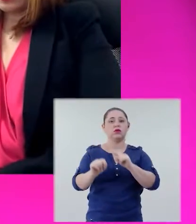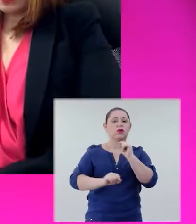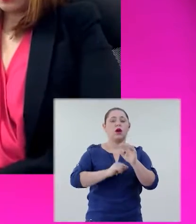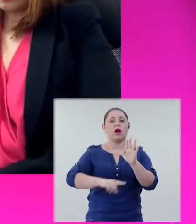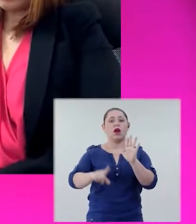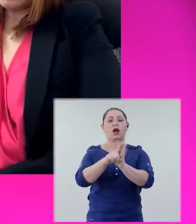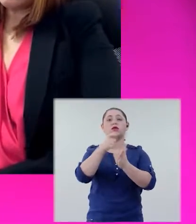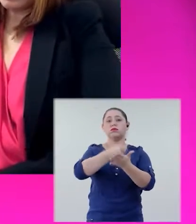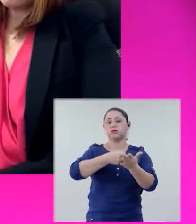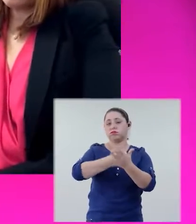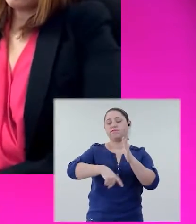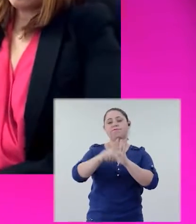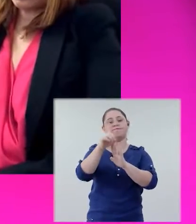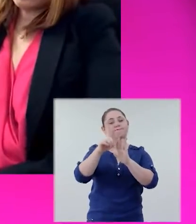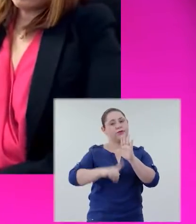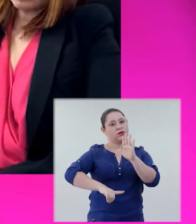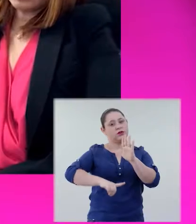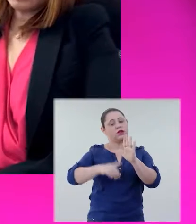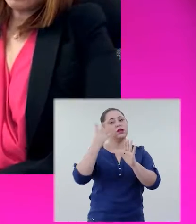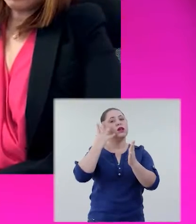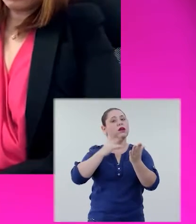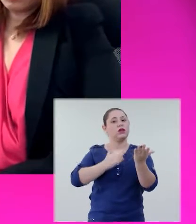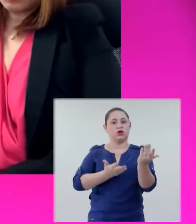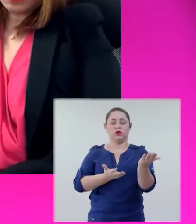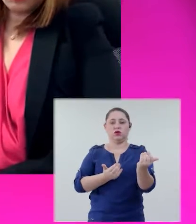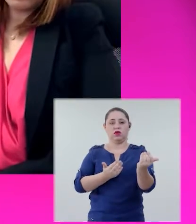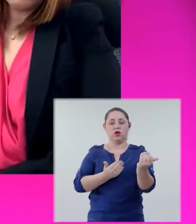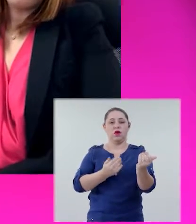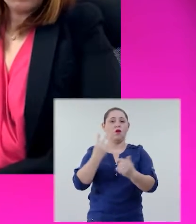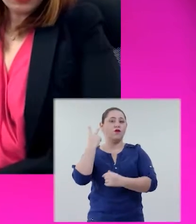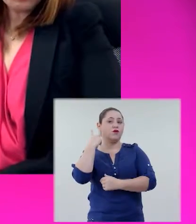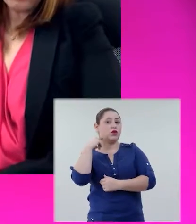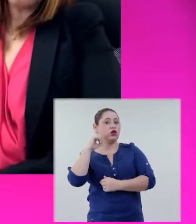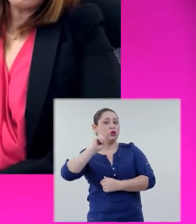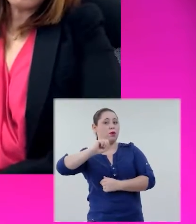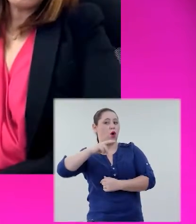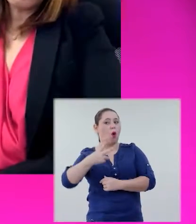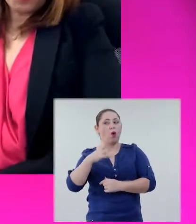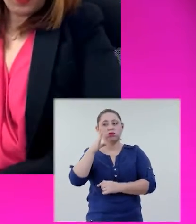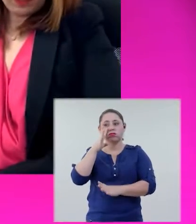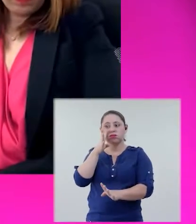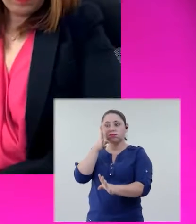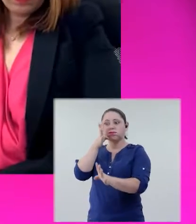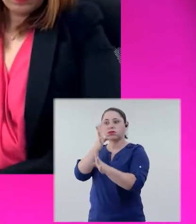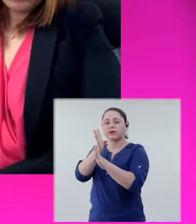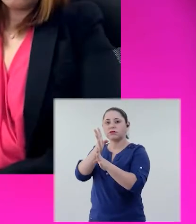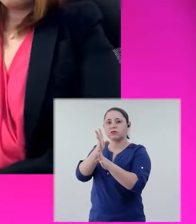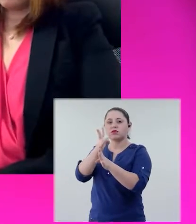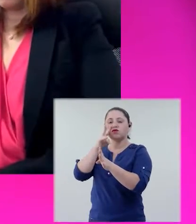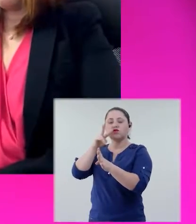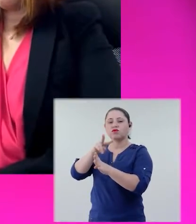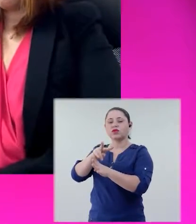colocou, que ela é uma lei de garantia de direitos da criança e do adolescente, vítima ou testemunha